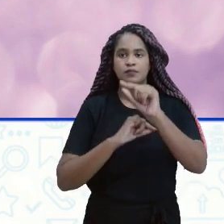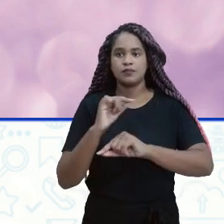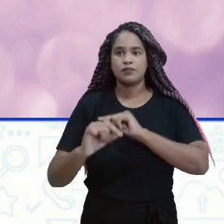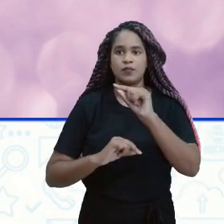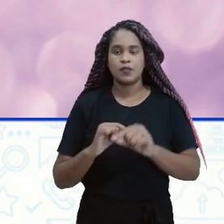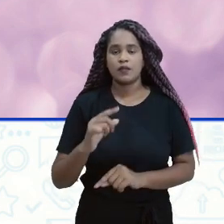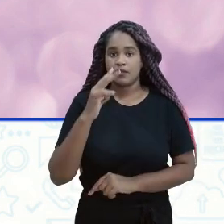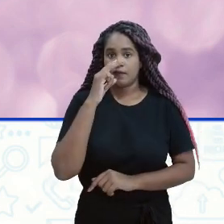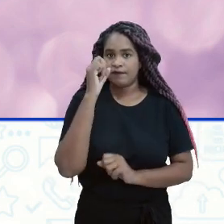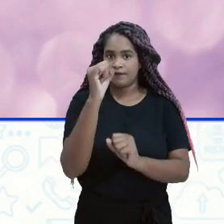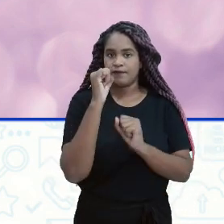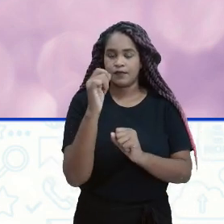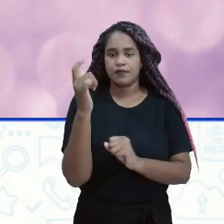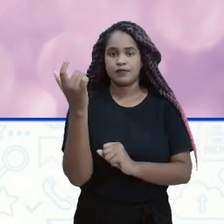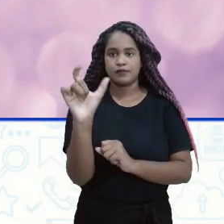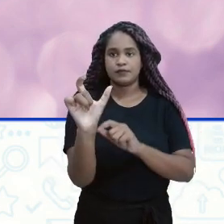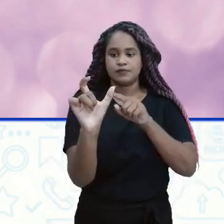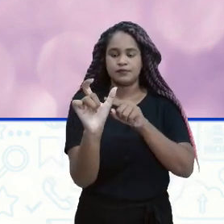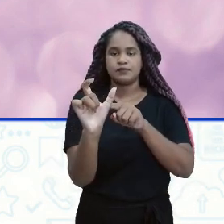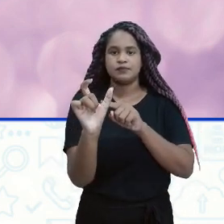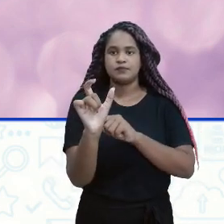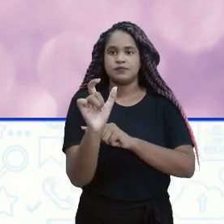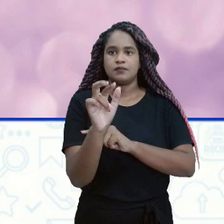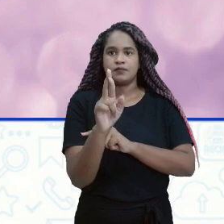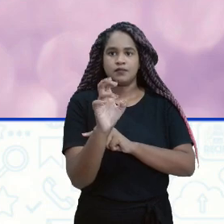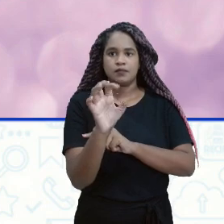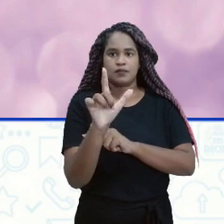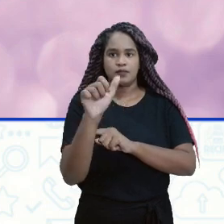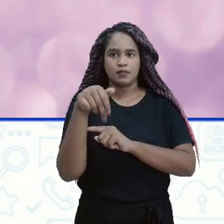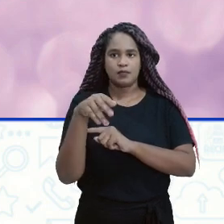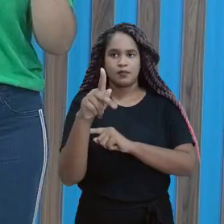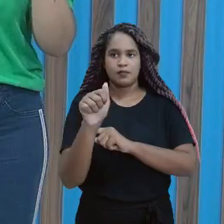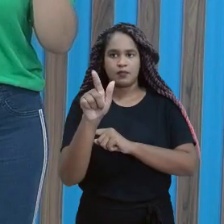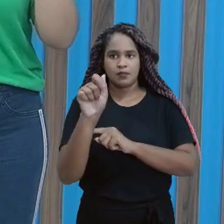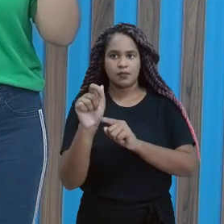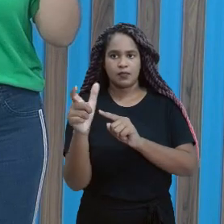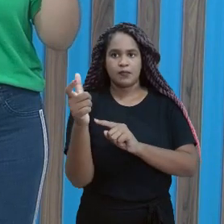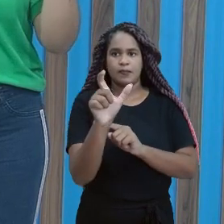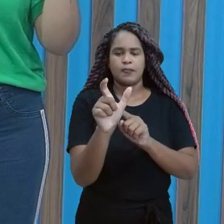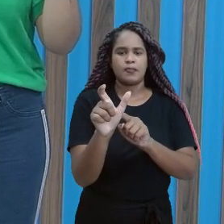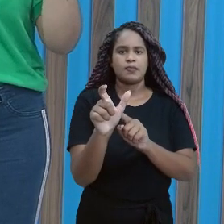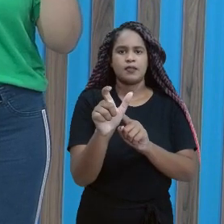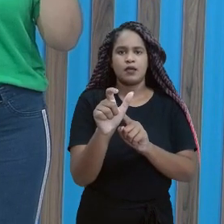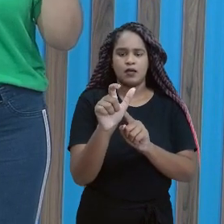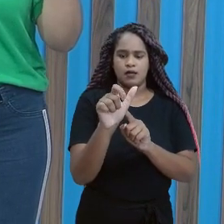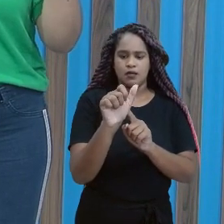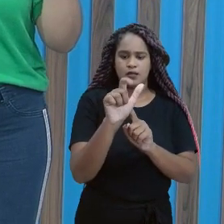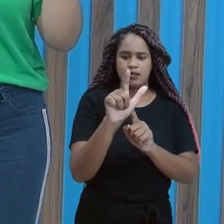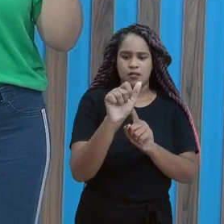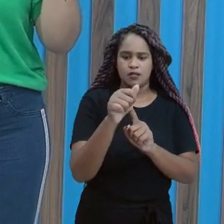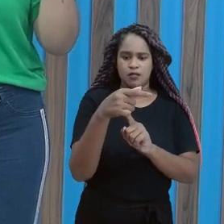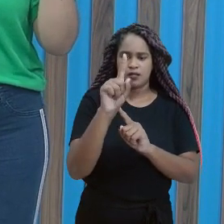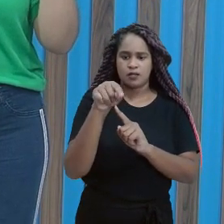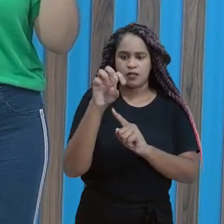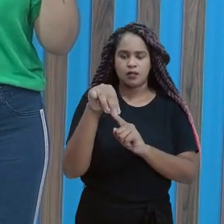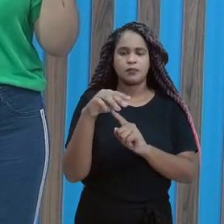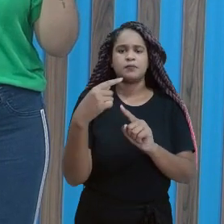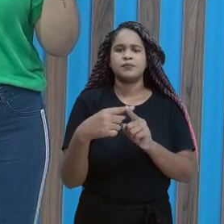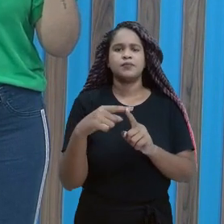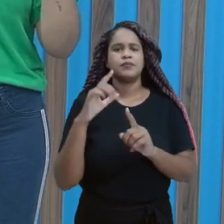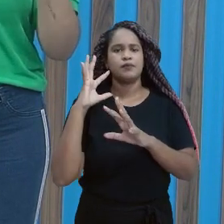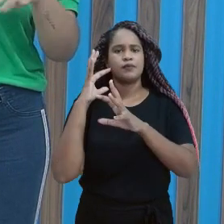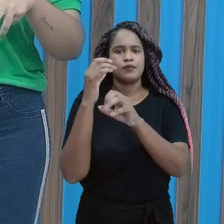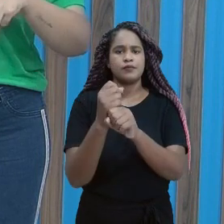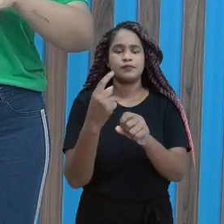palavra, por exemplo, aqui relâmpago, ou seja, na antepenúltima. Por que a gente está revendo oxítona, paroxítona e